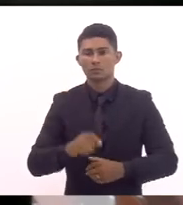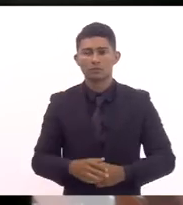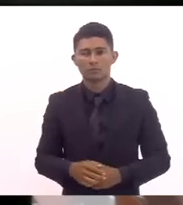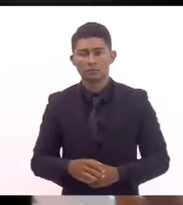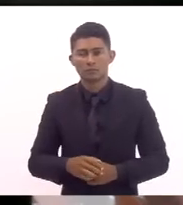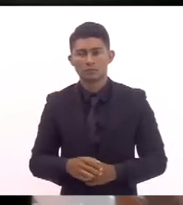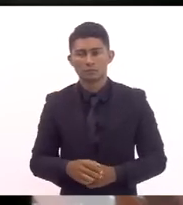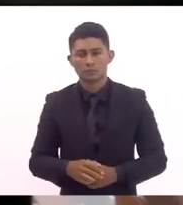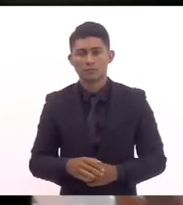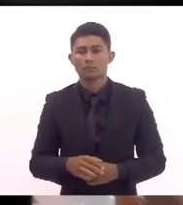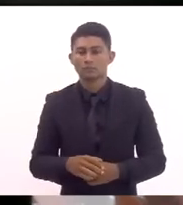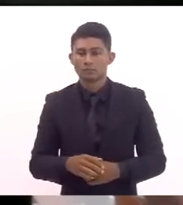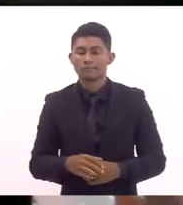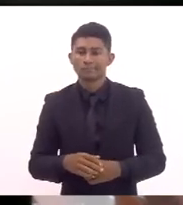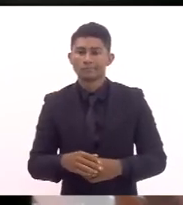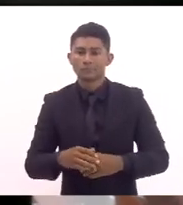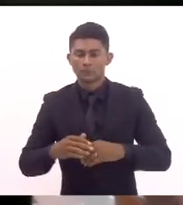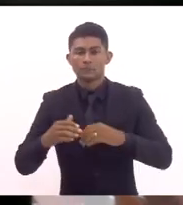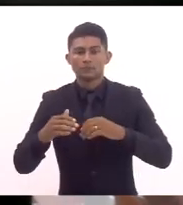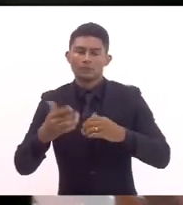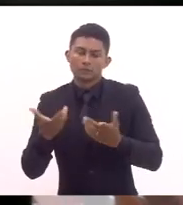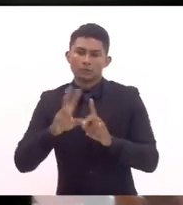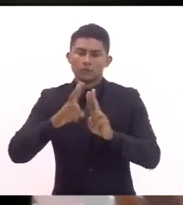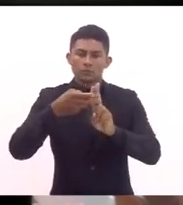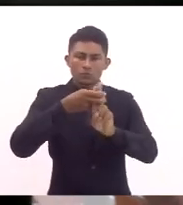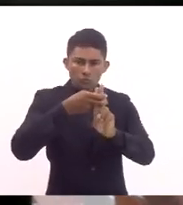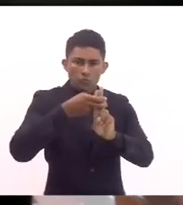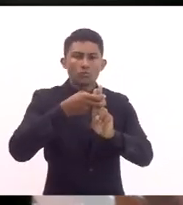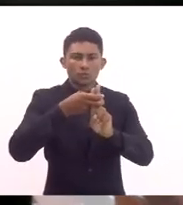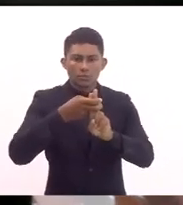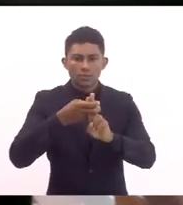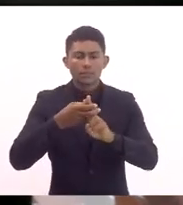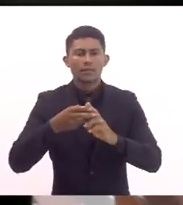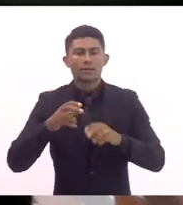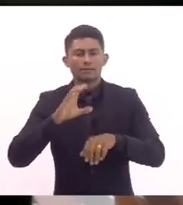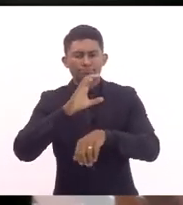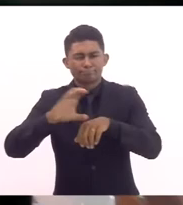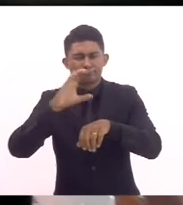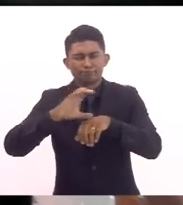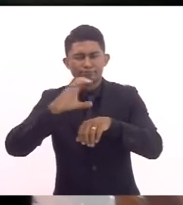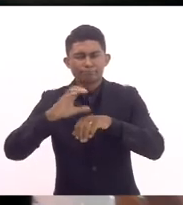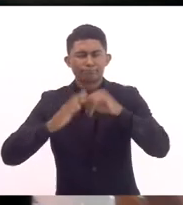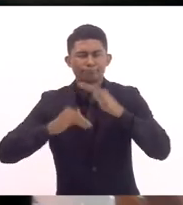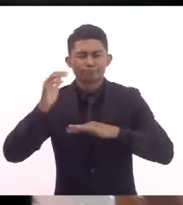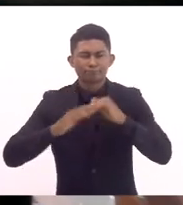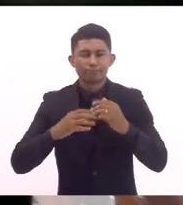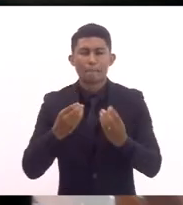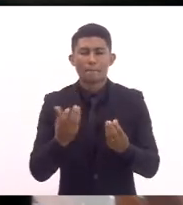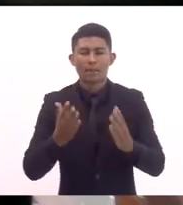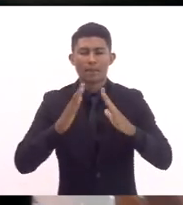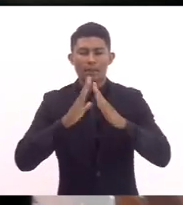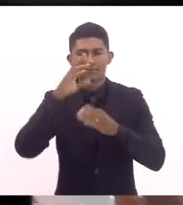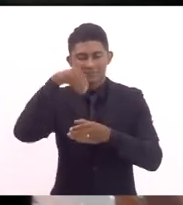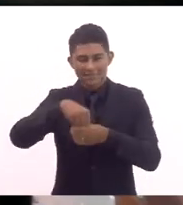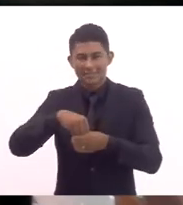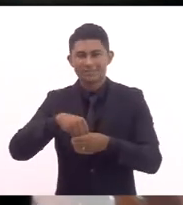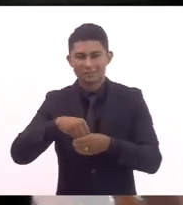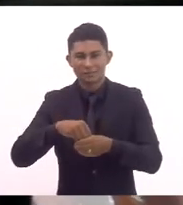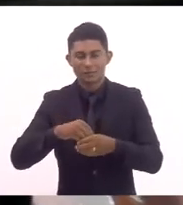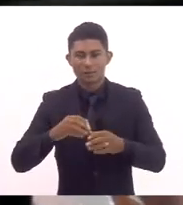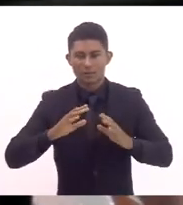além da capacitação do SUS do pessoal nas faculdades para fazer o parto domiciliar planejado